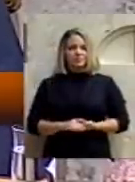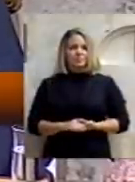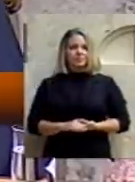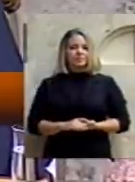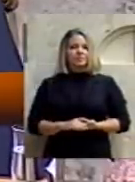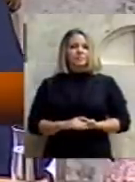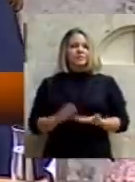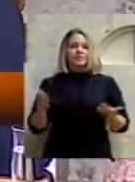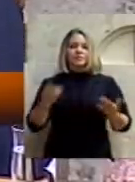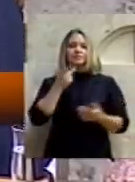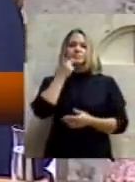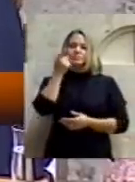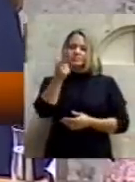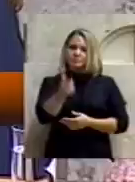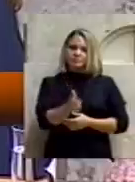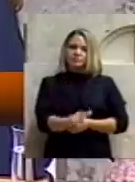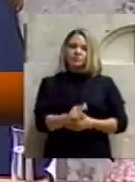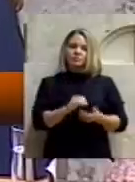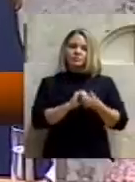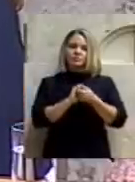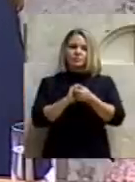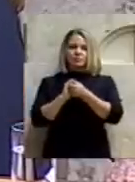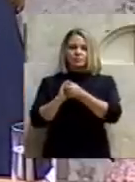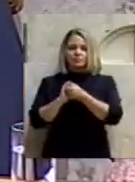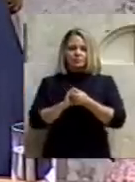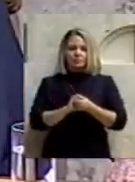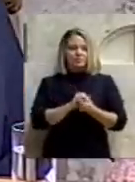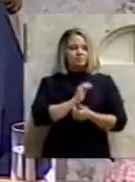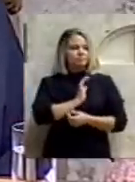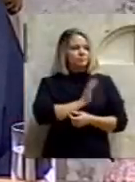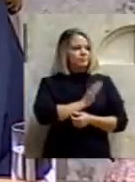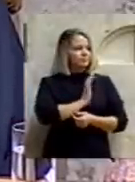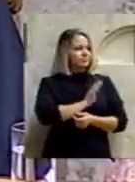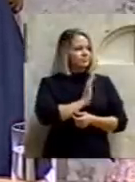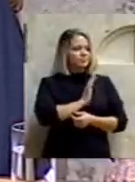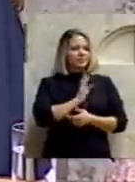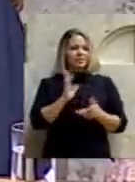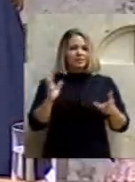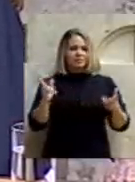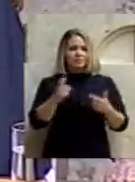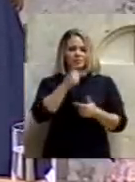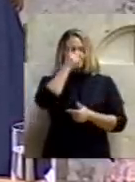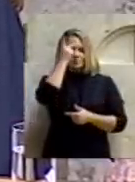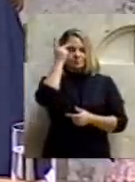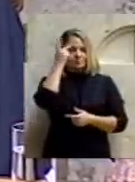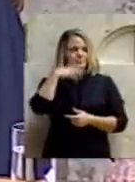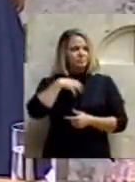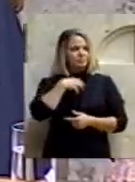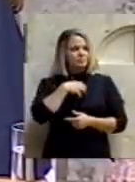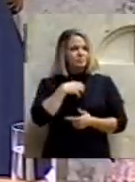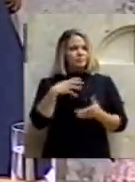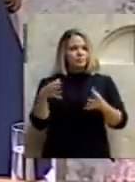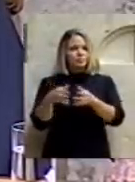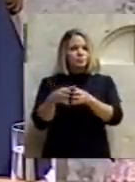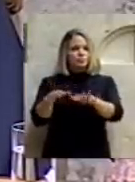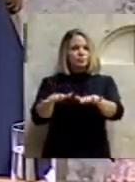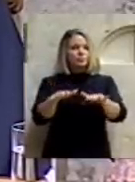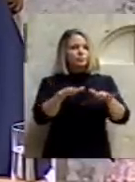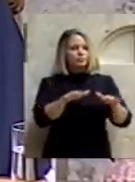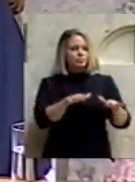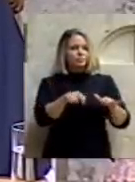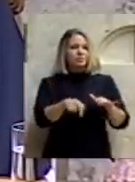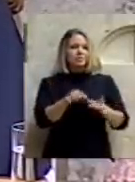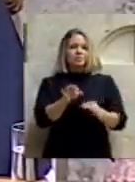Testemunhamos, uma vez mais, o cumprimento de tradição há muito incorporada à vida da nossa Corte Suprema e